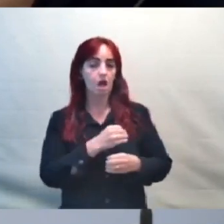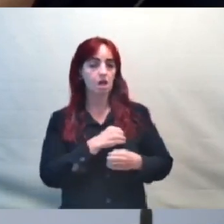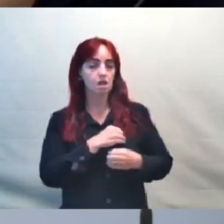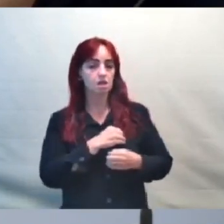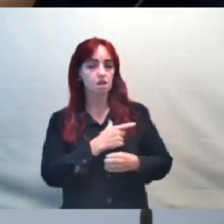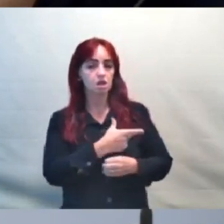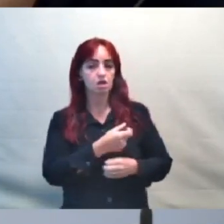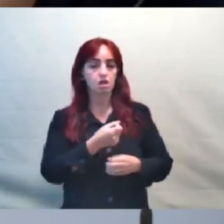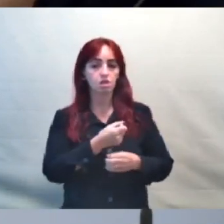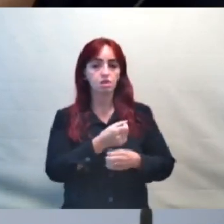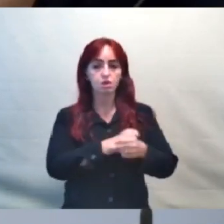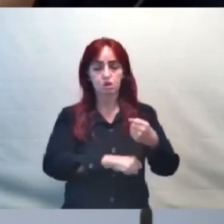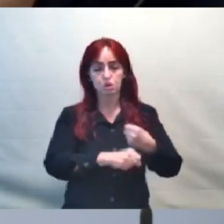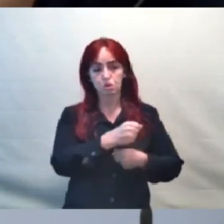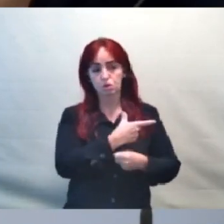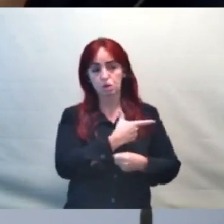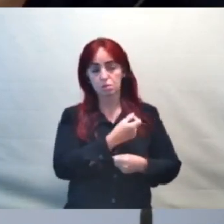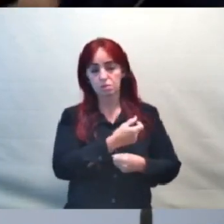2024. Obrigado.